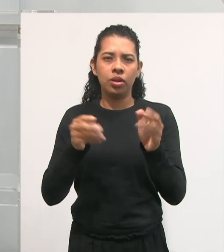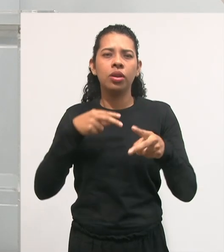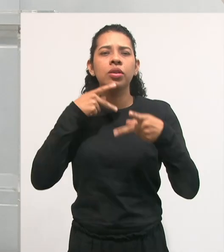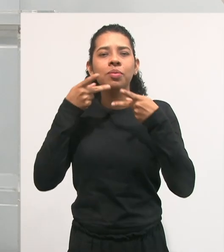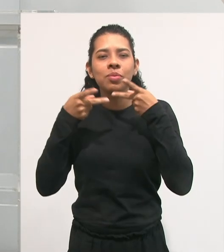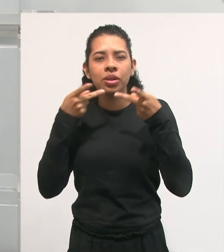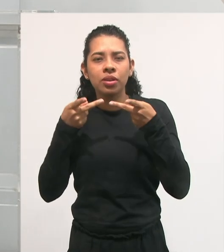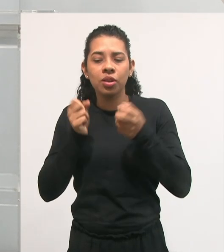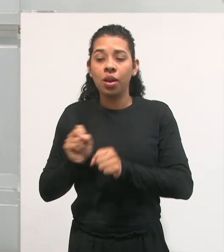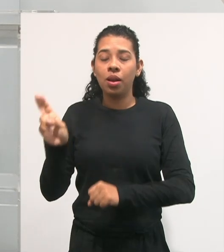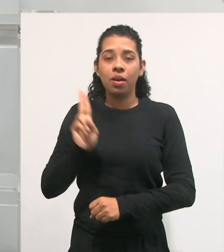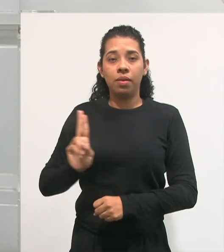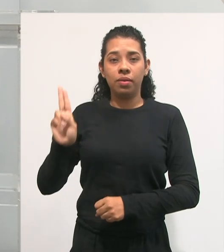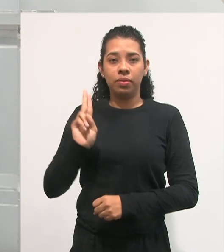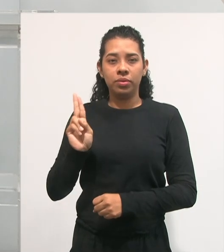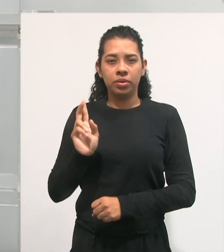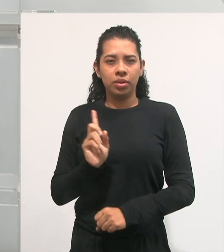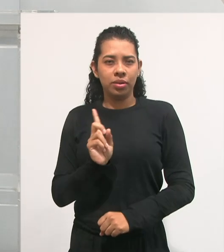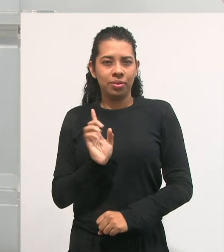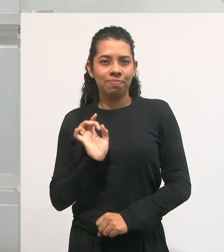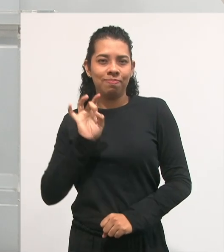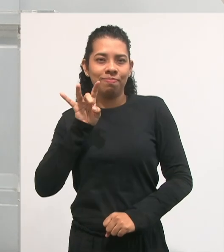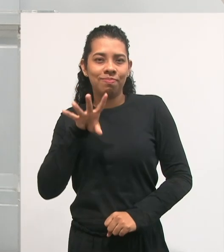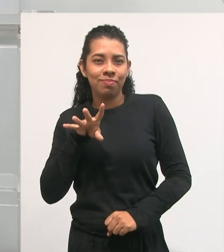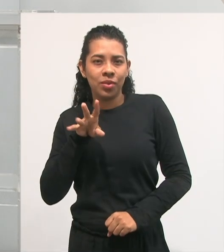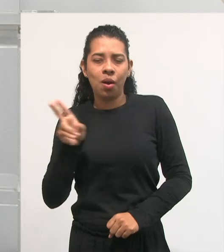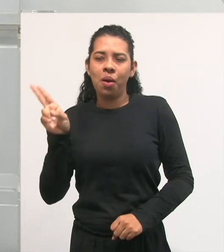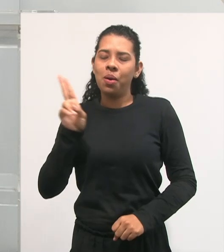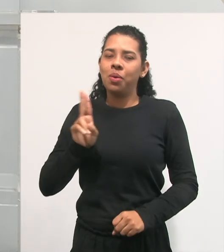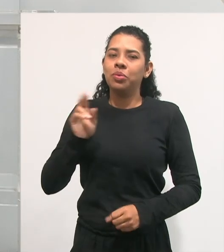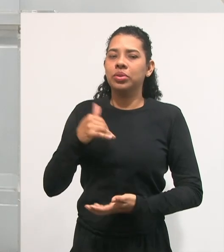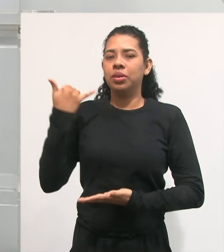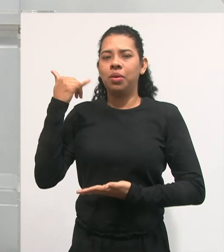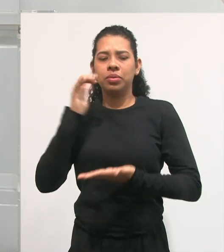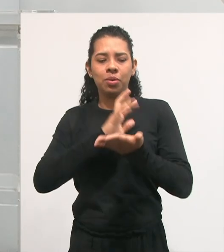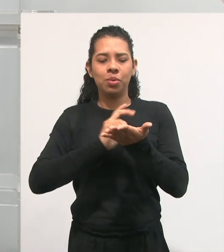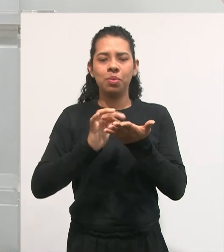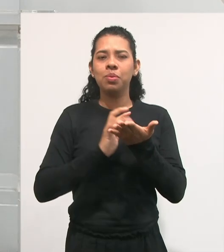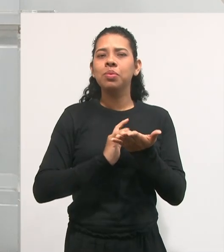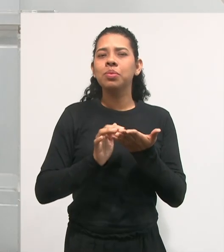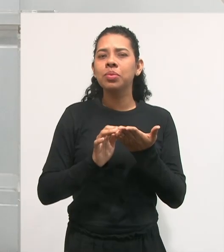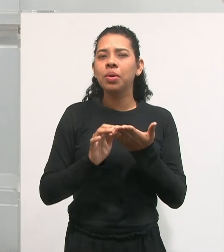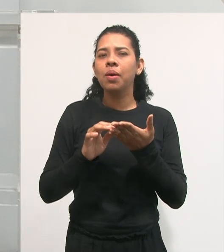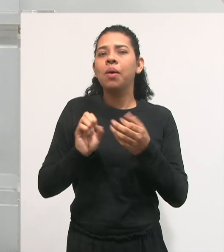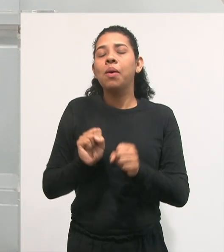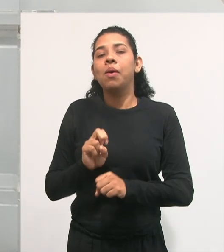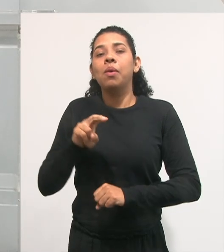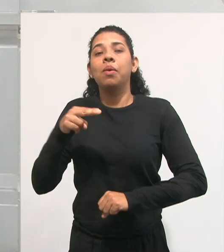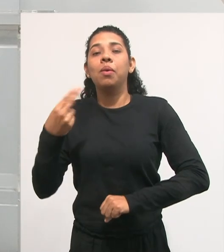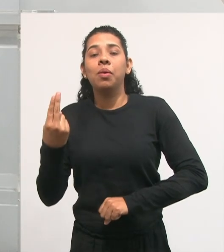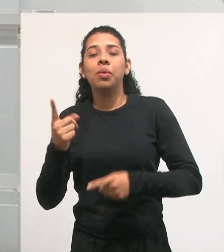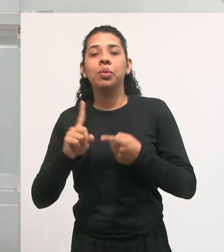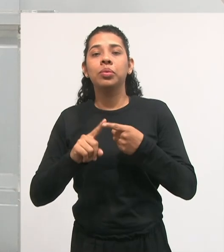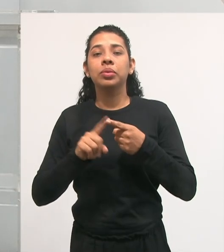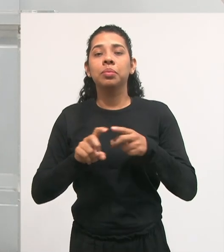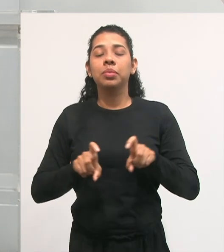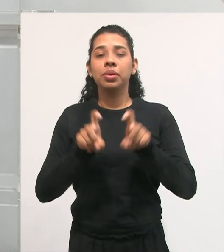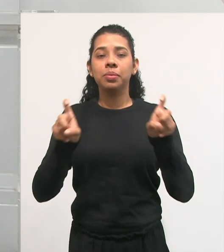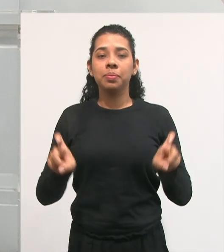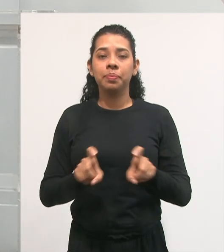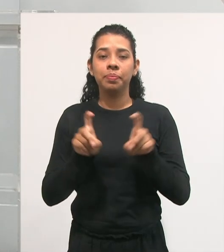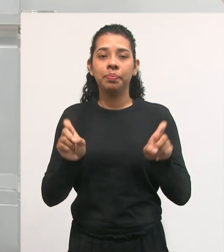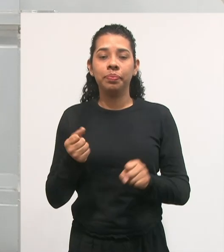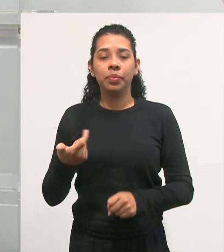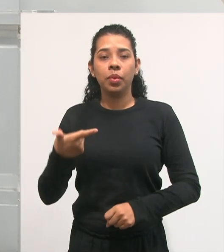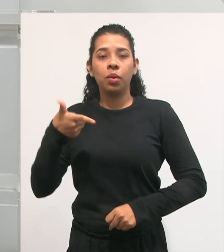vá utilizar os recursos que ele consegue por meio de um smartphone, ou ainda de um computador, ou de outros